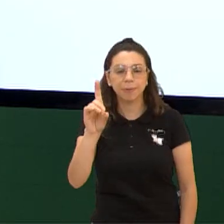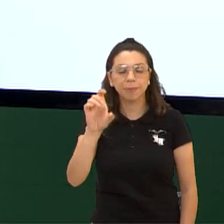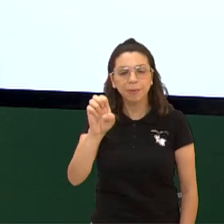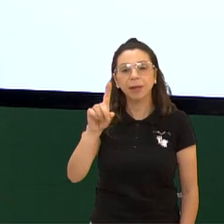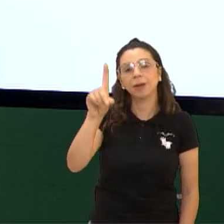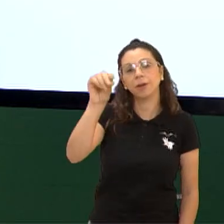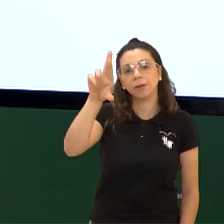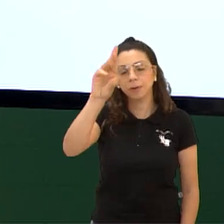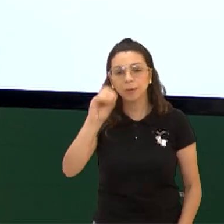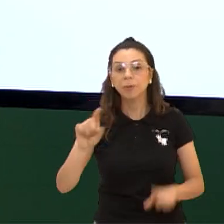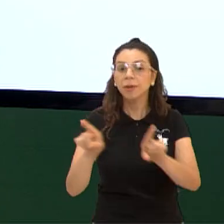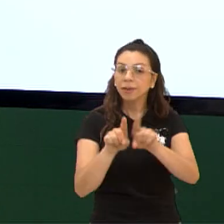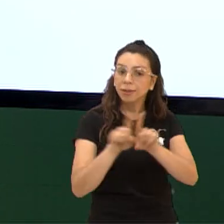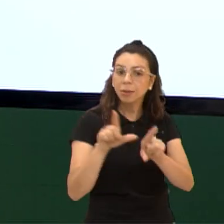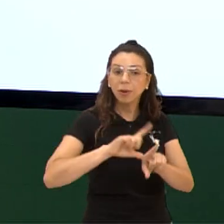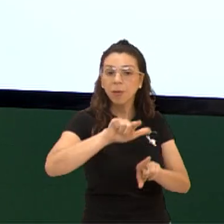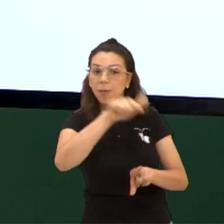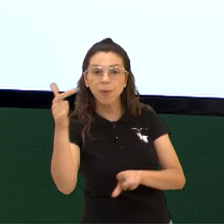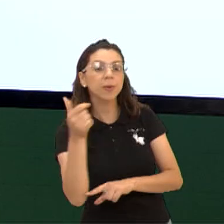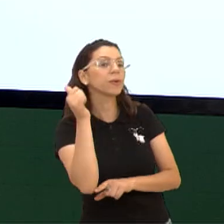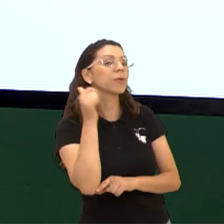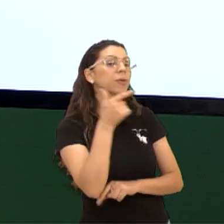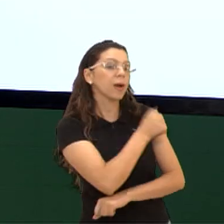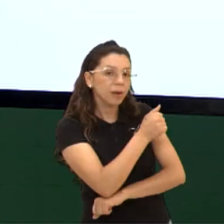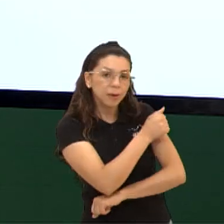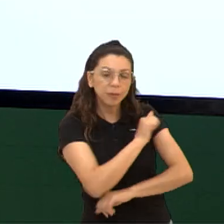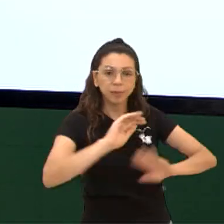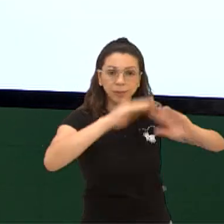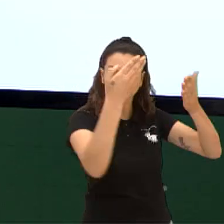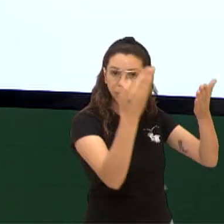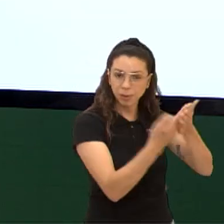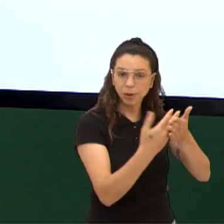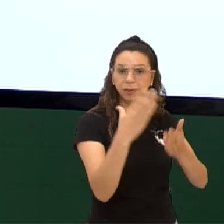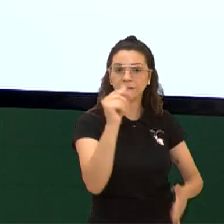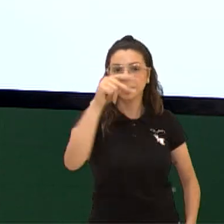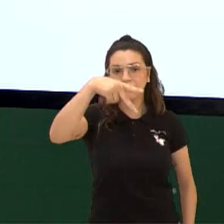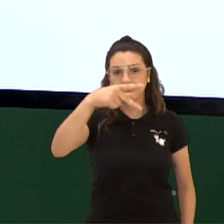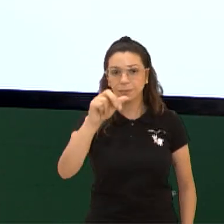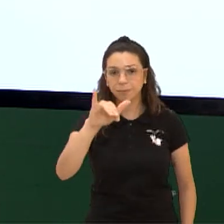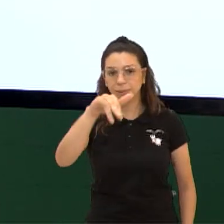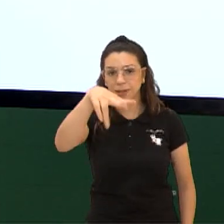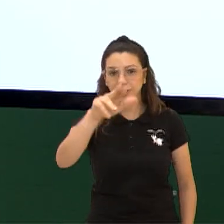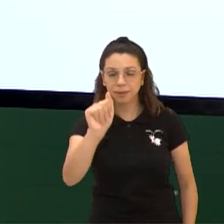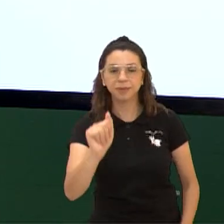do Colégio Estadual Campo Bituva, em Campinas, no Assungui.